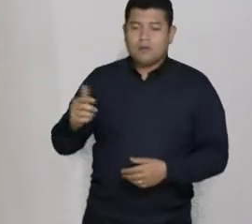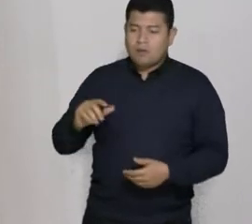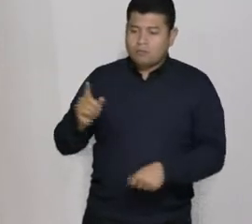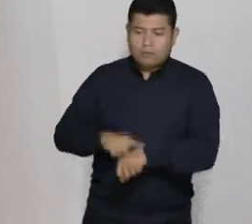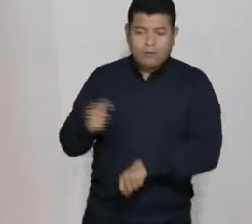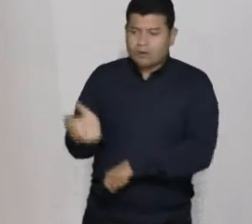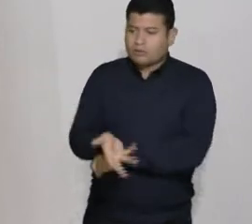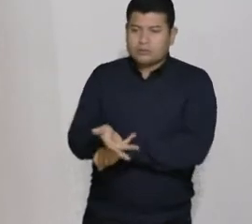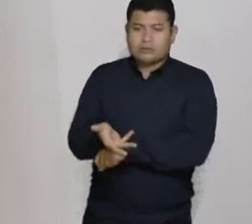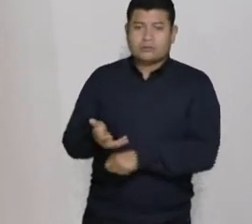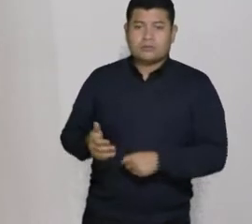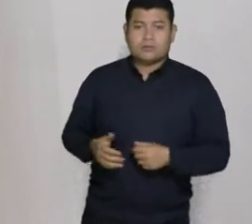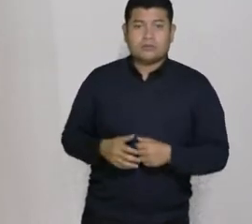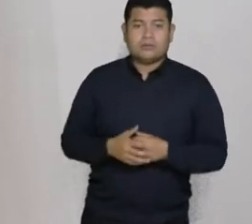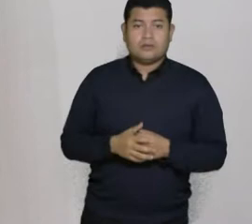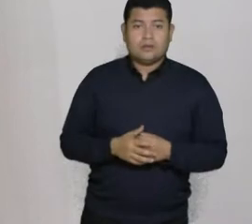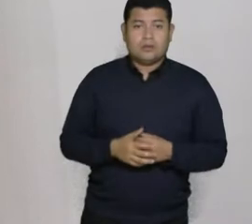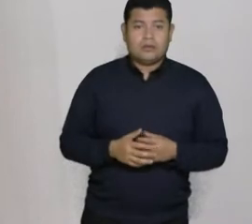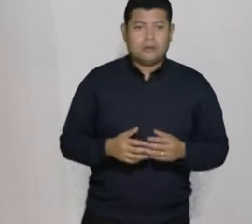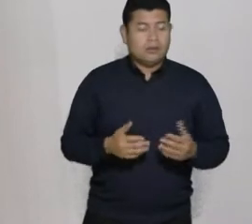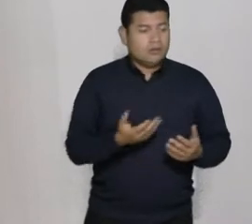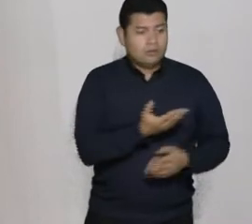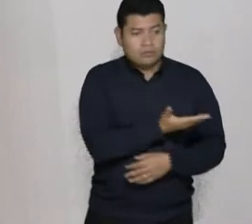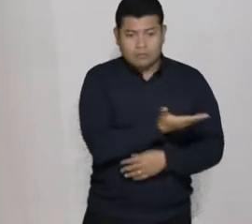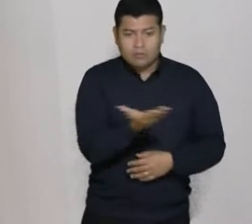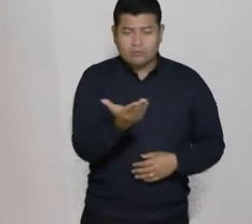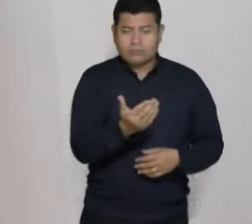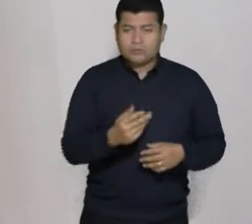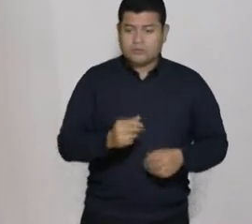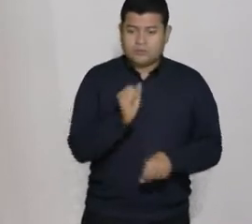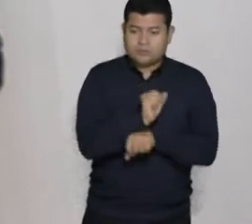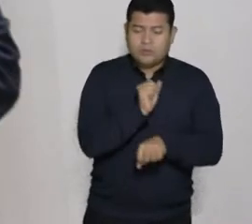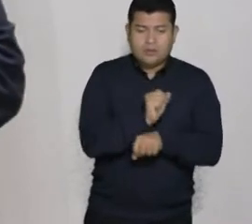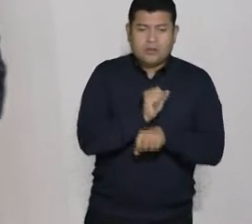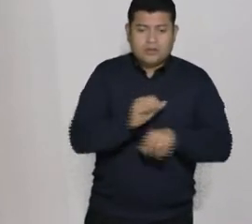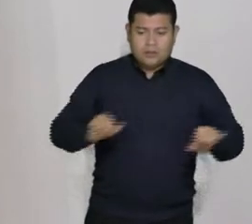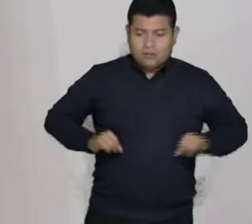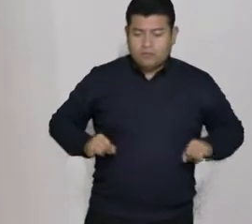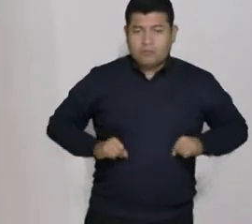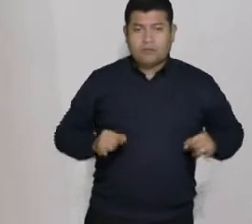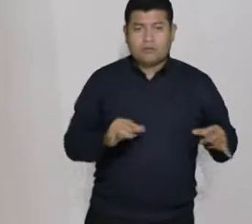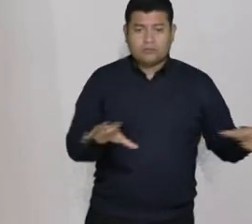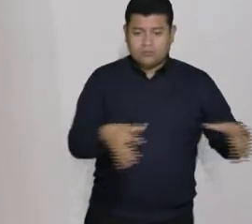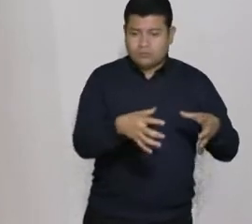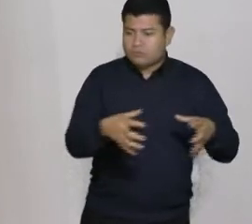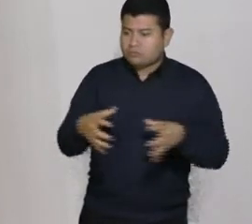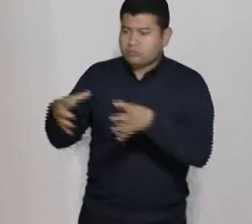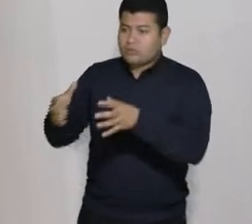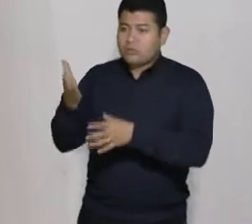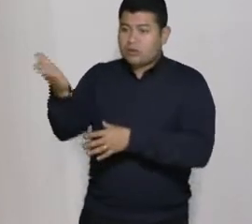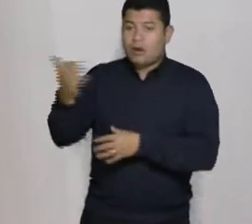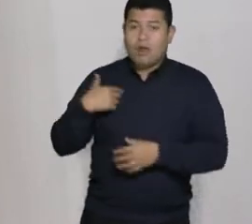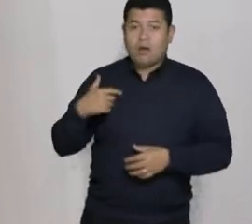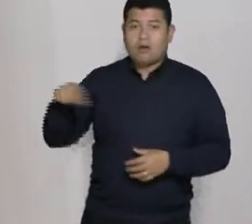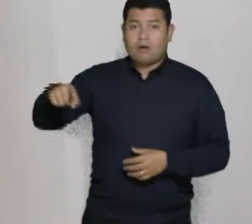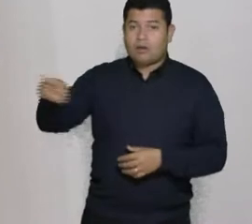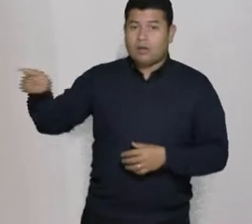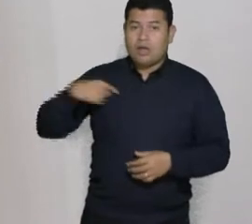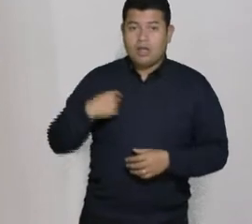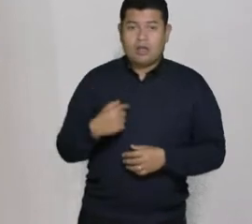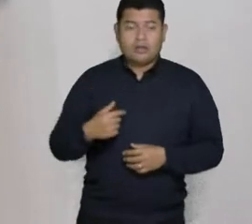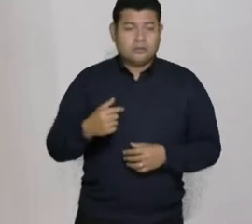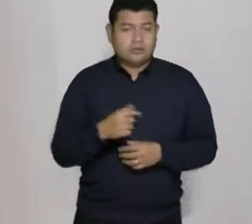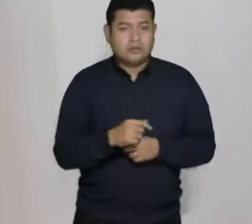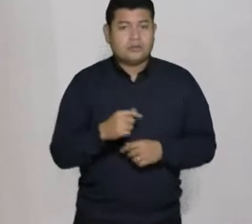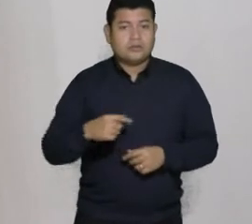dá vontade de levar todo mundo tá sofrendo lá para frente da secretaria e fazer agora de um para eles aqui ó que eles não estão enxergando